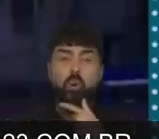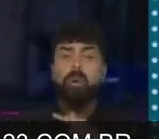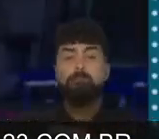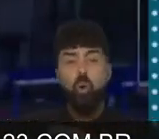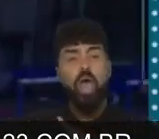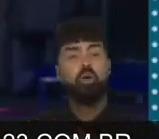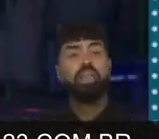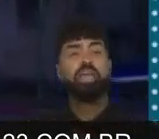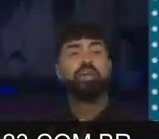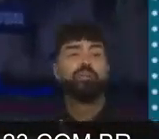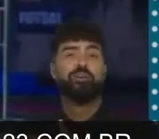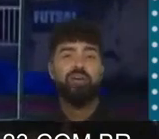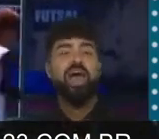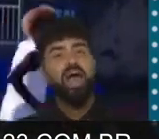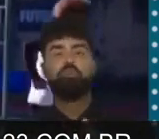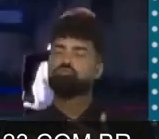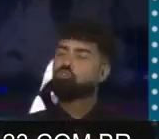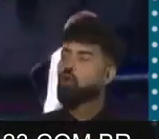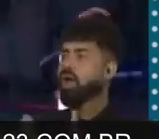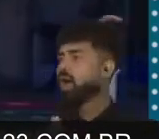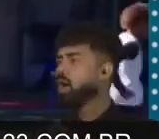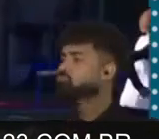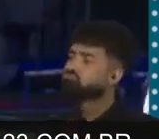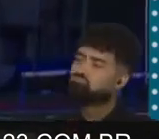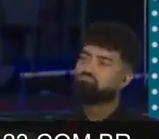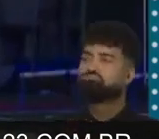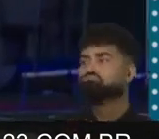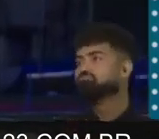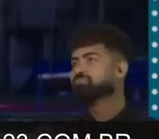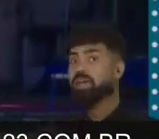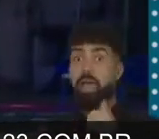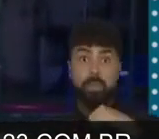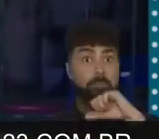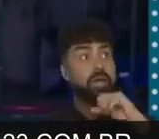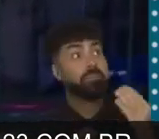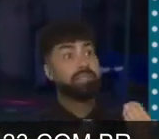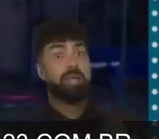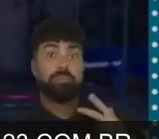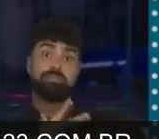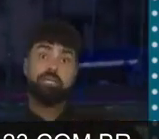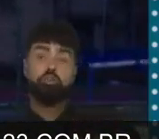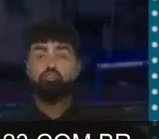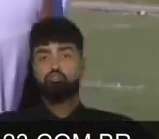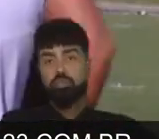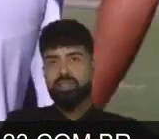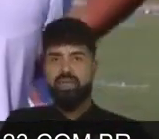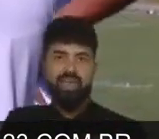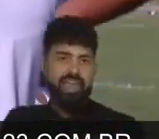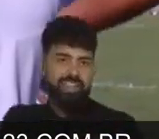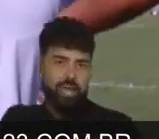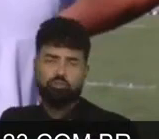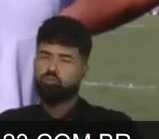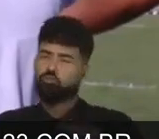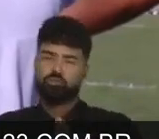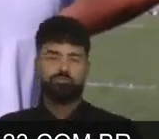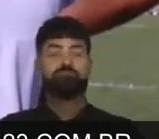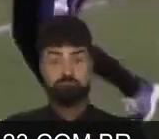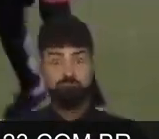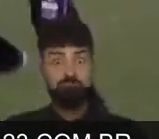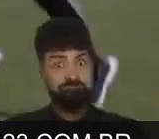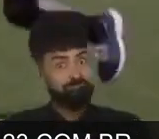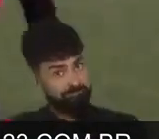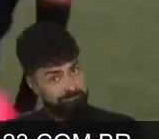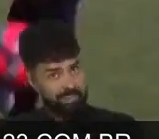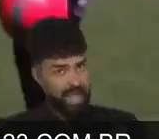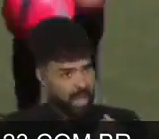E aí eu fico tocando bola com ele direto em casa. Ela compra chuteira para mim de boa, compra tudo. Com o apoio, cada vez